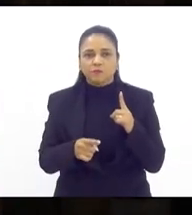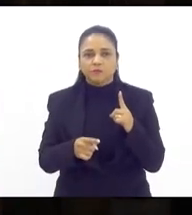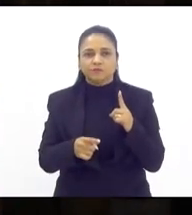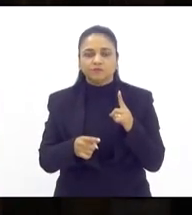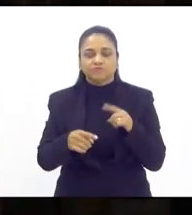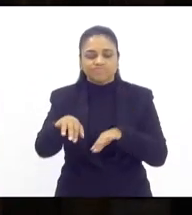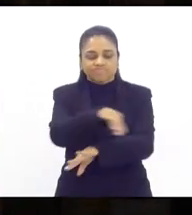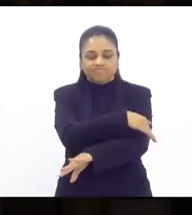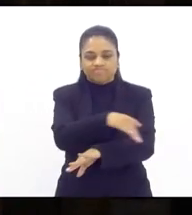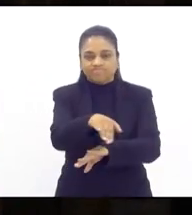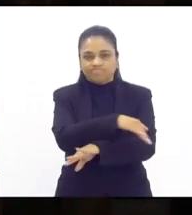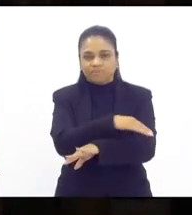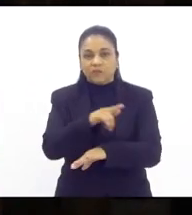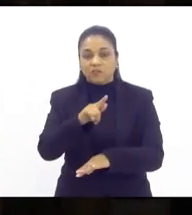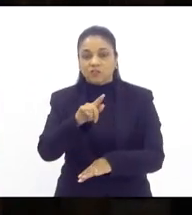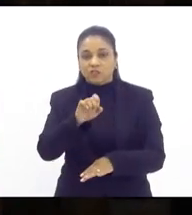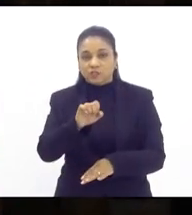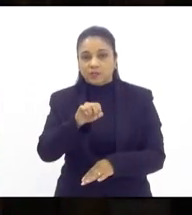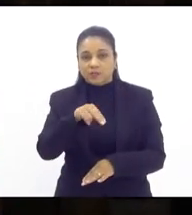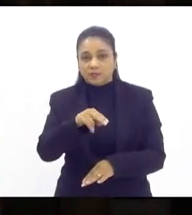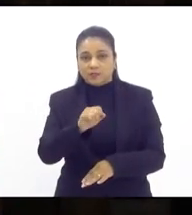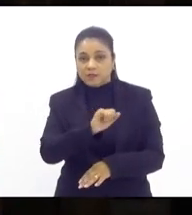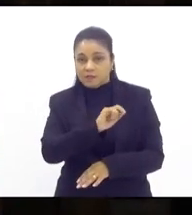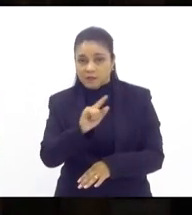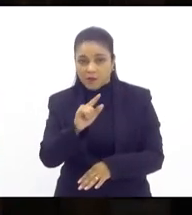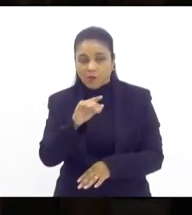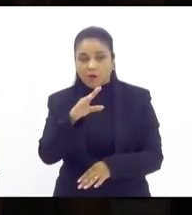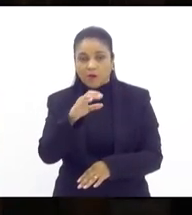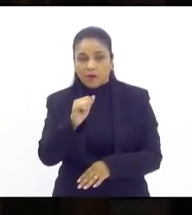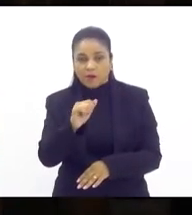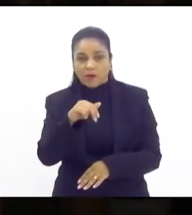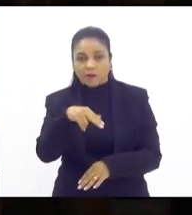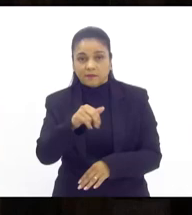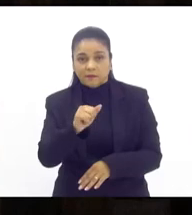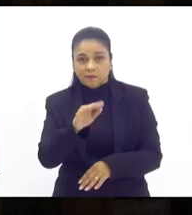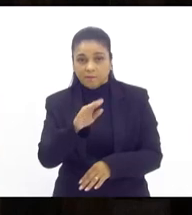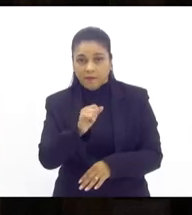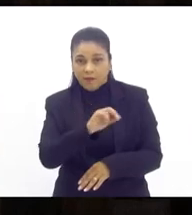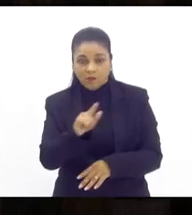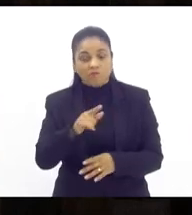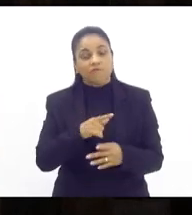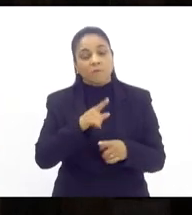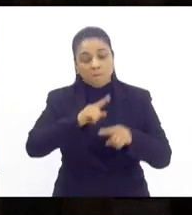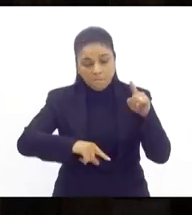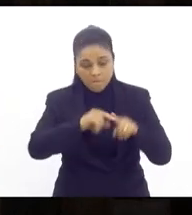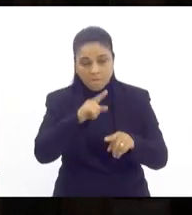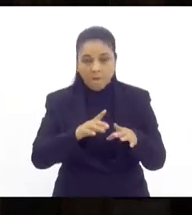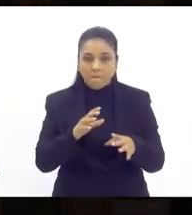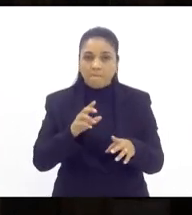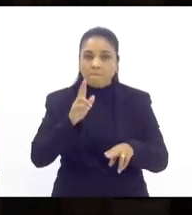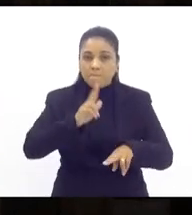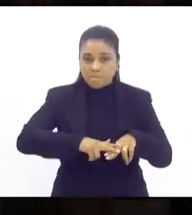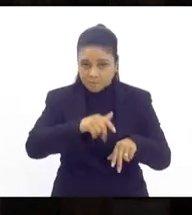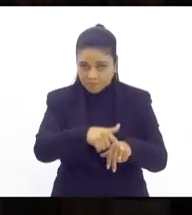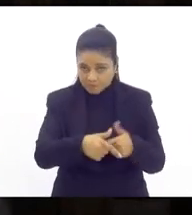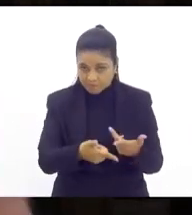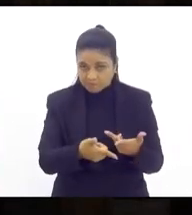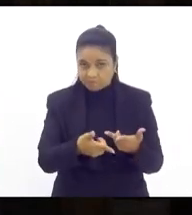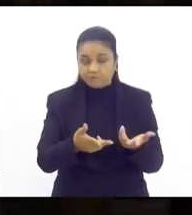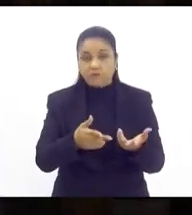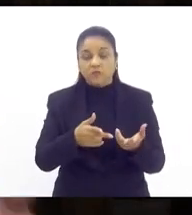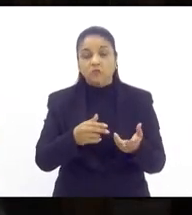na General Canabarro se ficar na Barro vamos levar o material só pode ficar